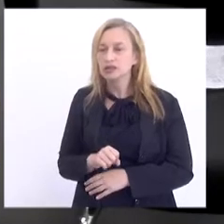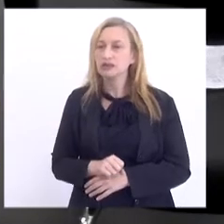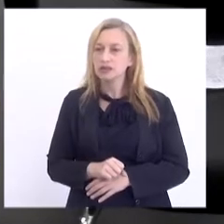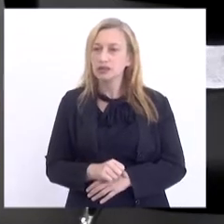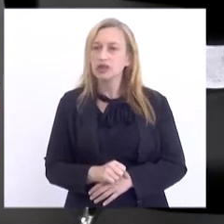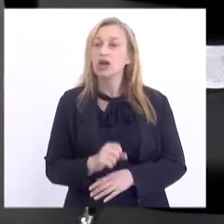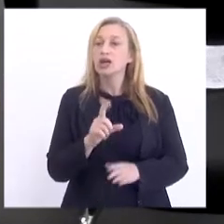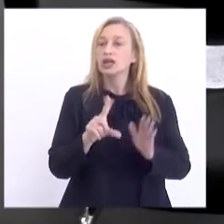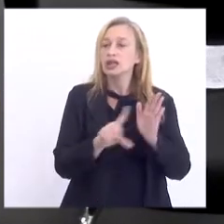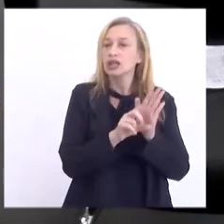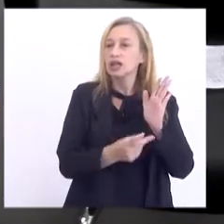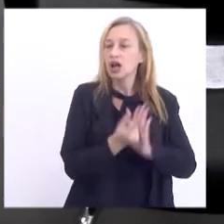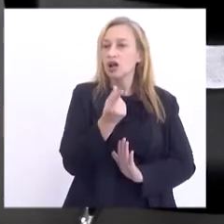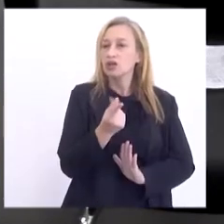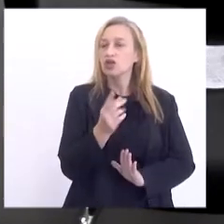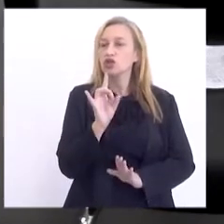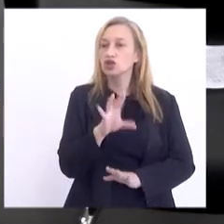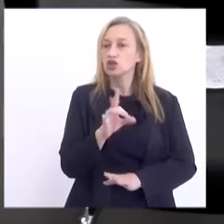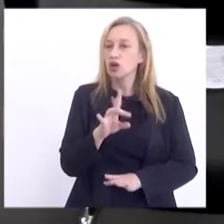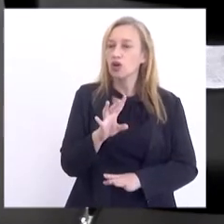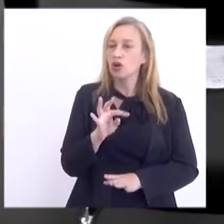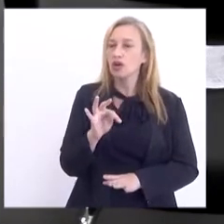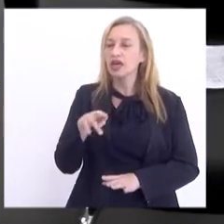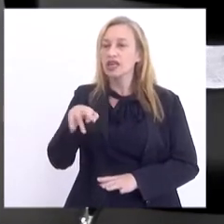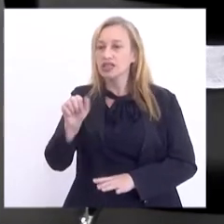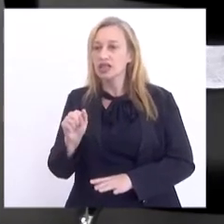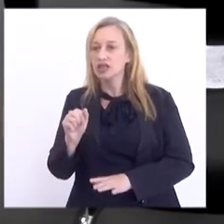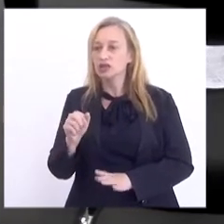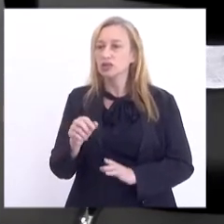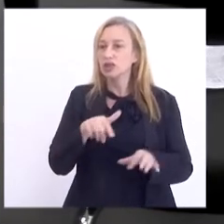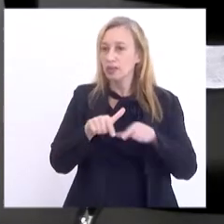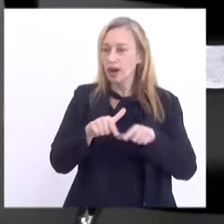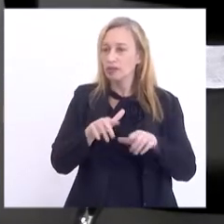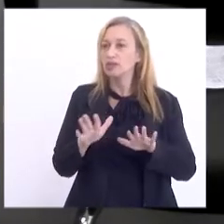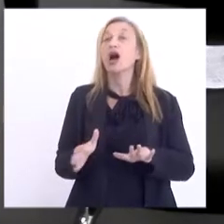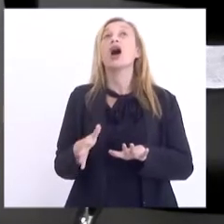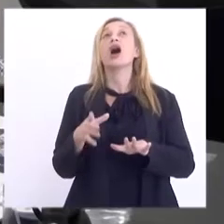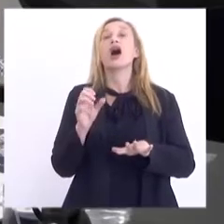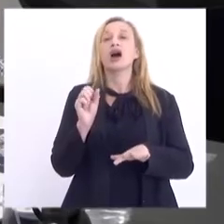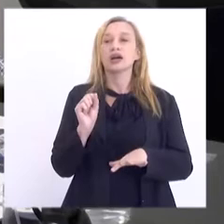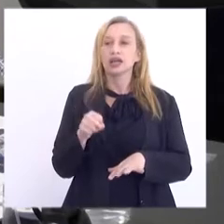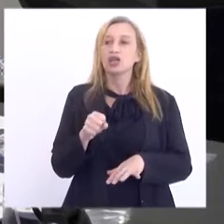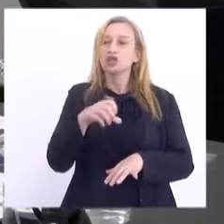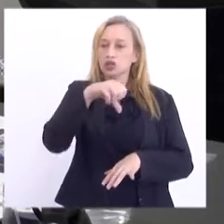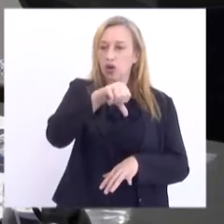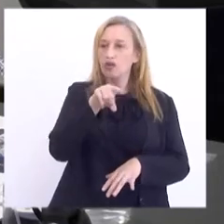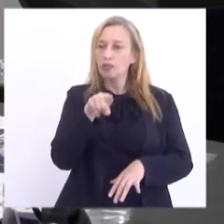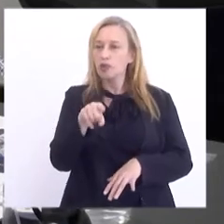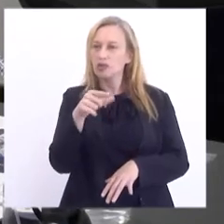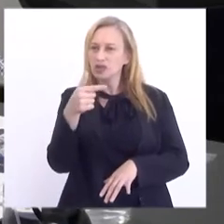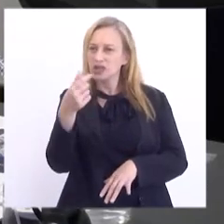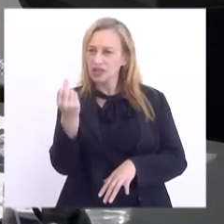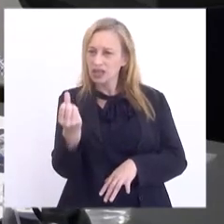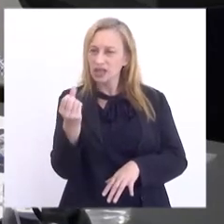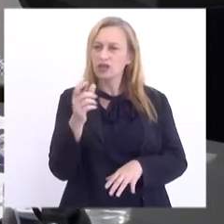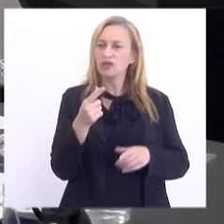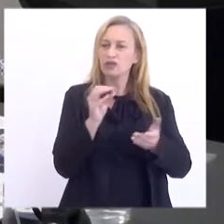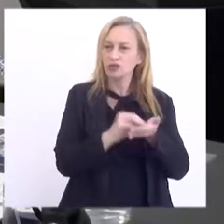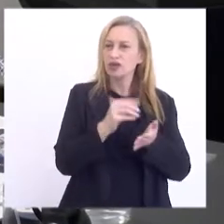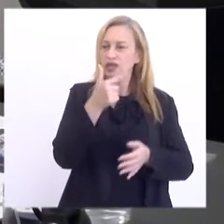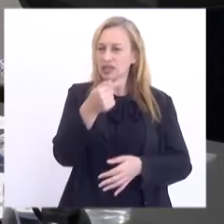só pode entrar a previsão de receita do exercício então ponto 6 restam